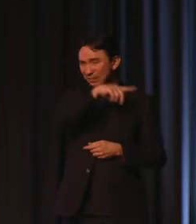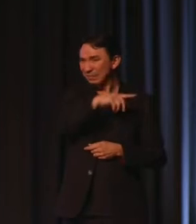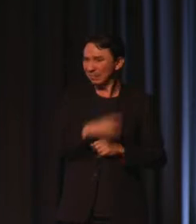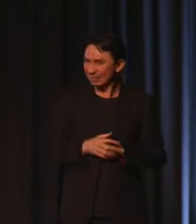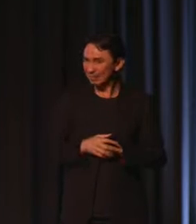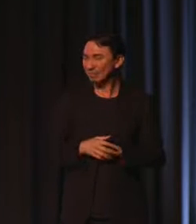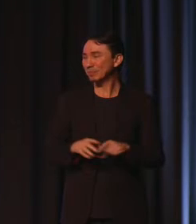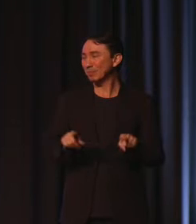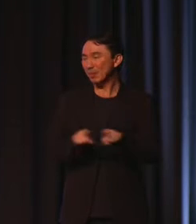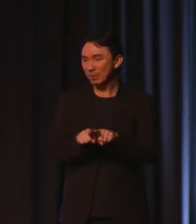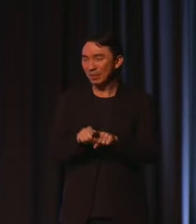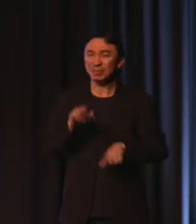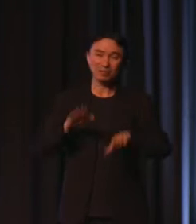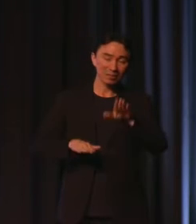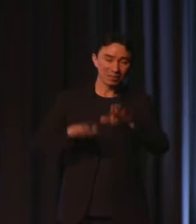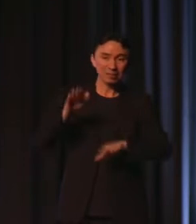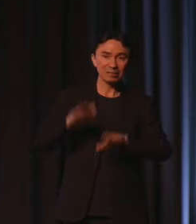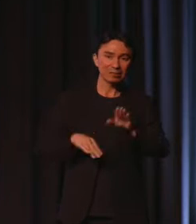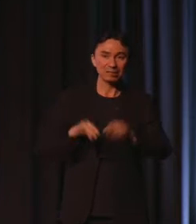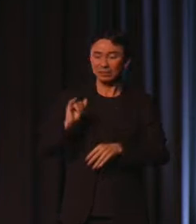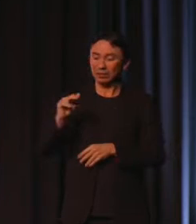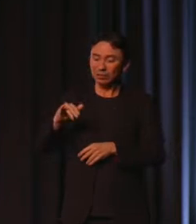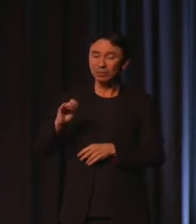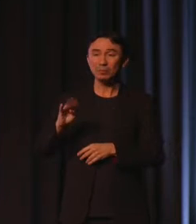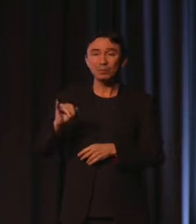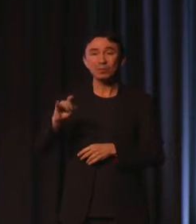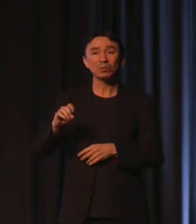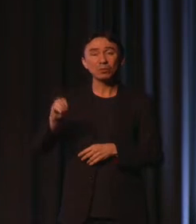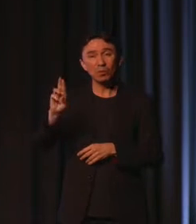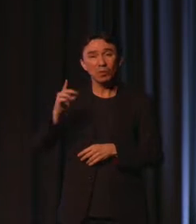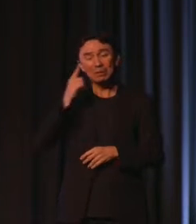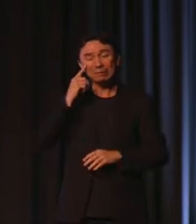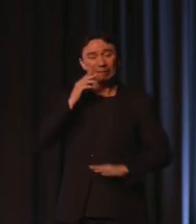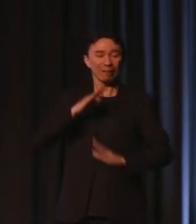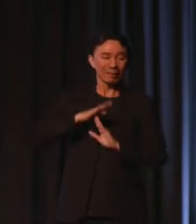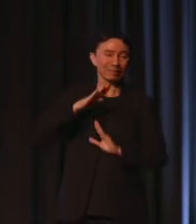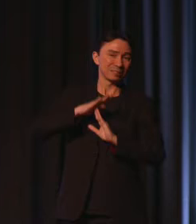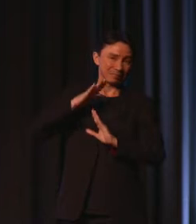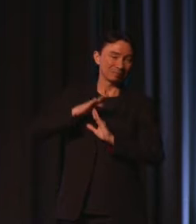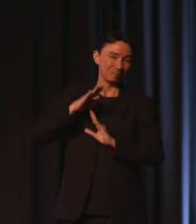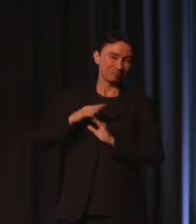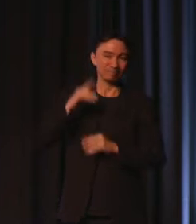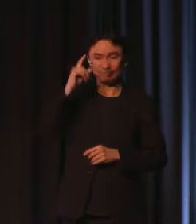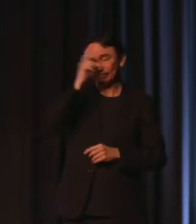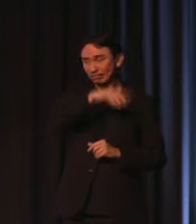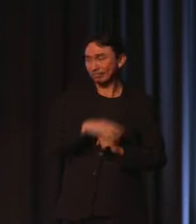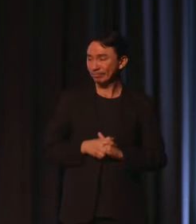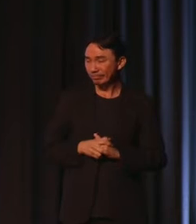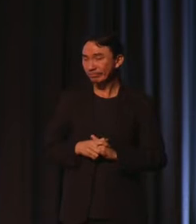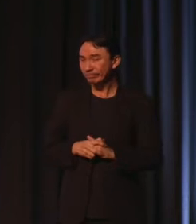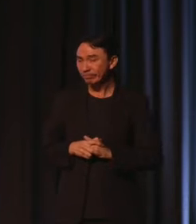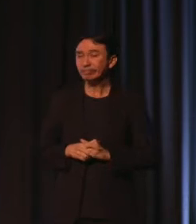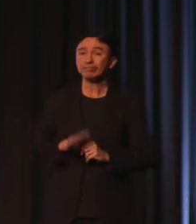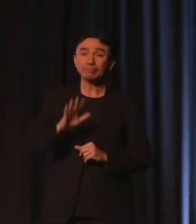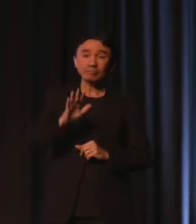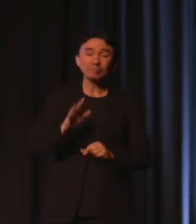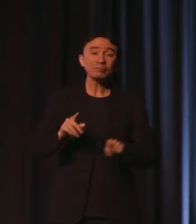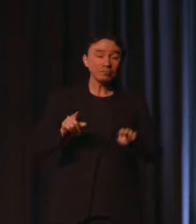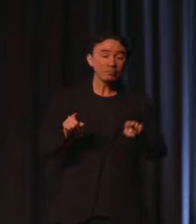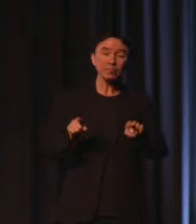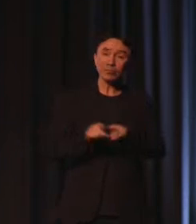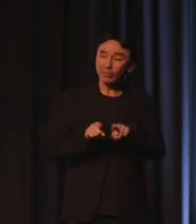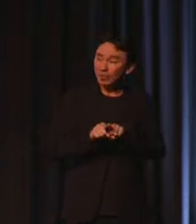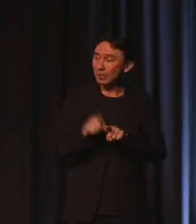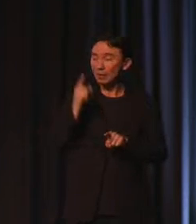limitações, às vezes, com o inibidor, elas acabam sendo grandes ali ao longo do caminho. Para o não inibidor, a gente vê que o